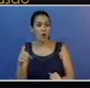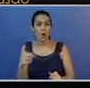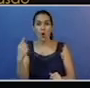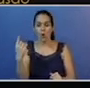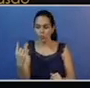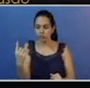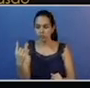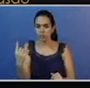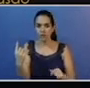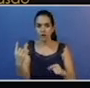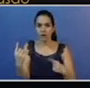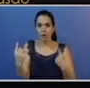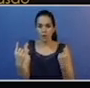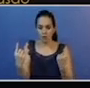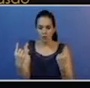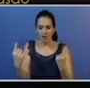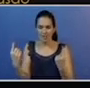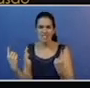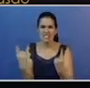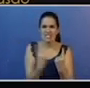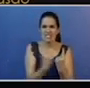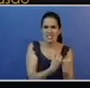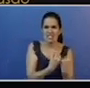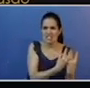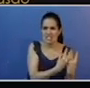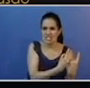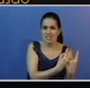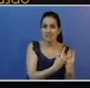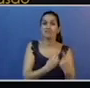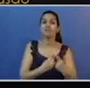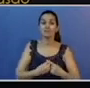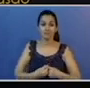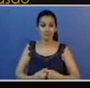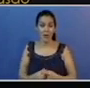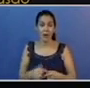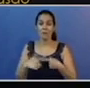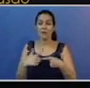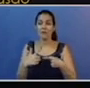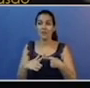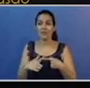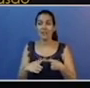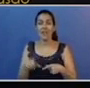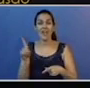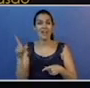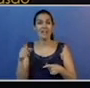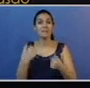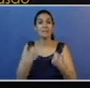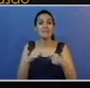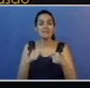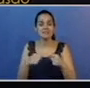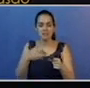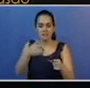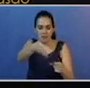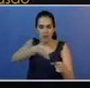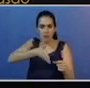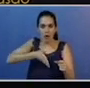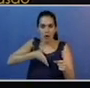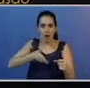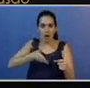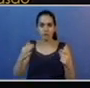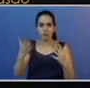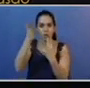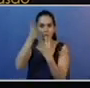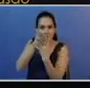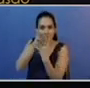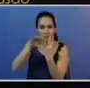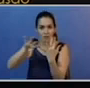outro. Ao contrário dos esportes de rede, onde cada um joga dentro do seu campo, no esporte de invasão, o atleta entra dentro do campo do adversário para